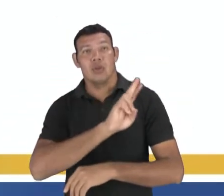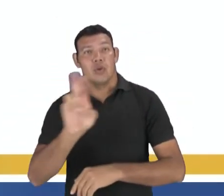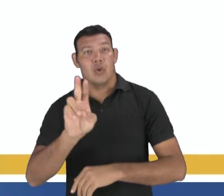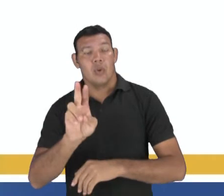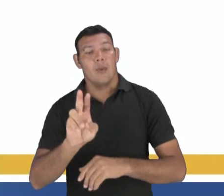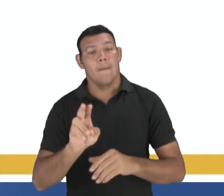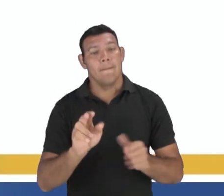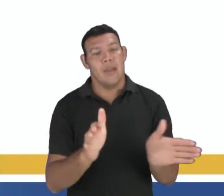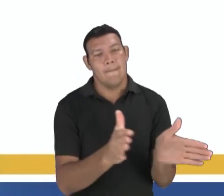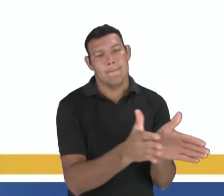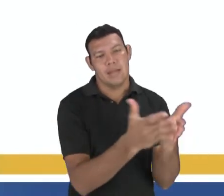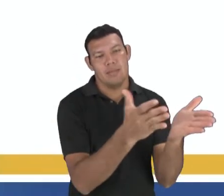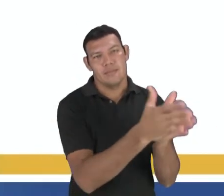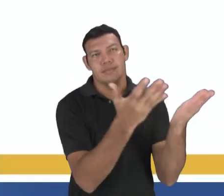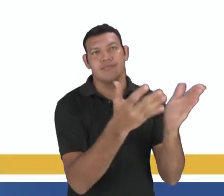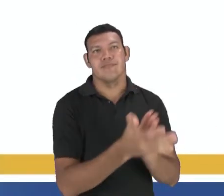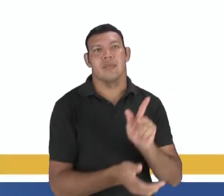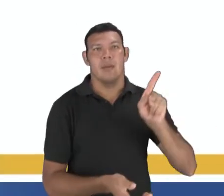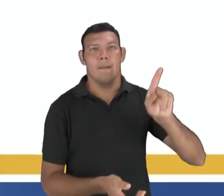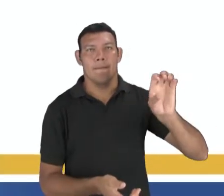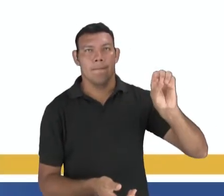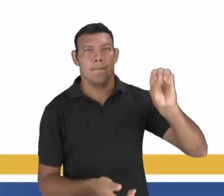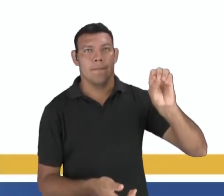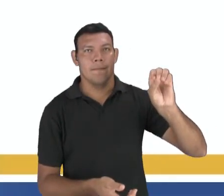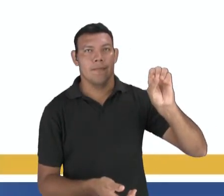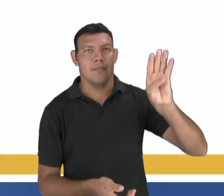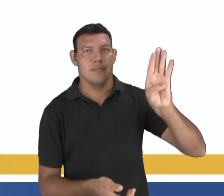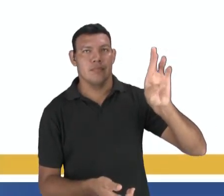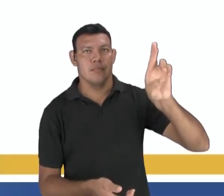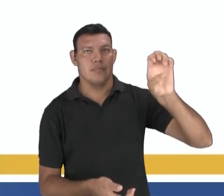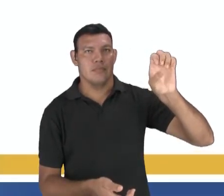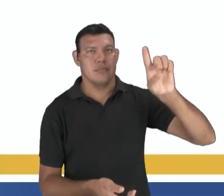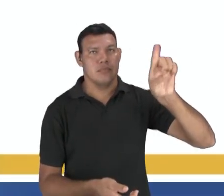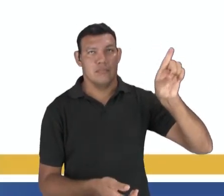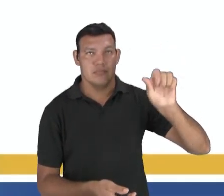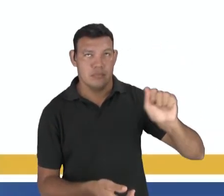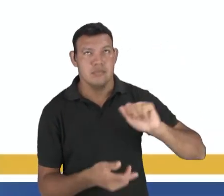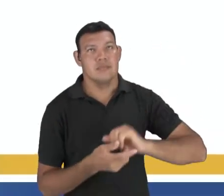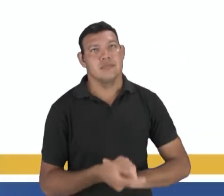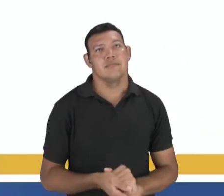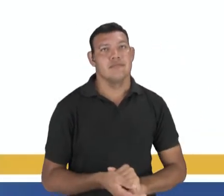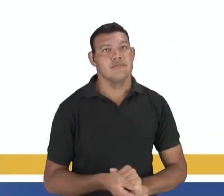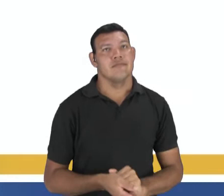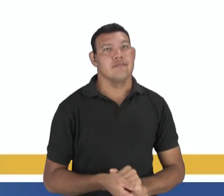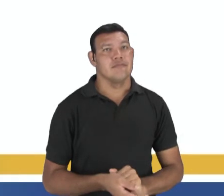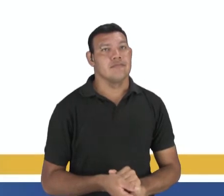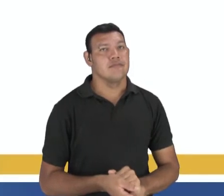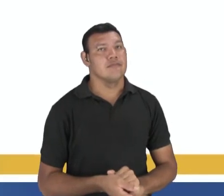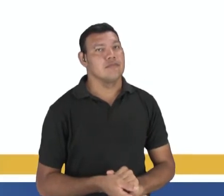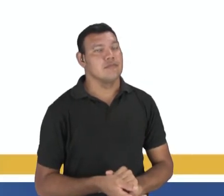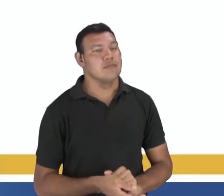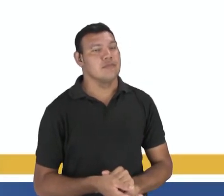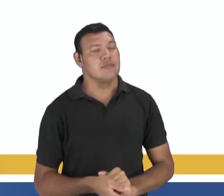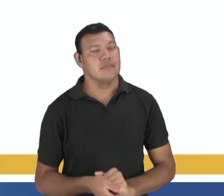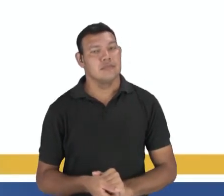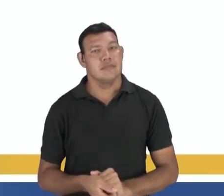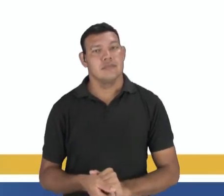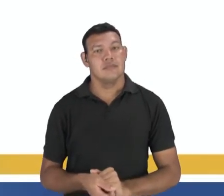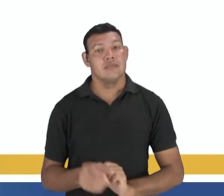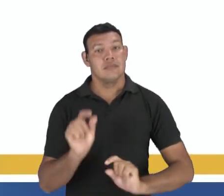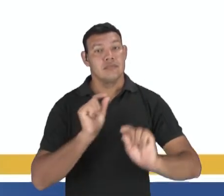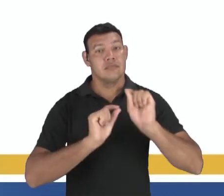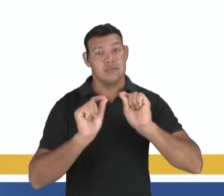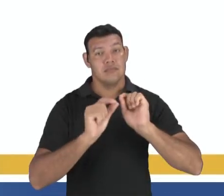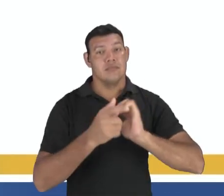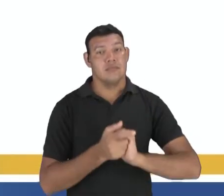pobreza. E ao final ele diz, afinal das contas, um dia tudo isso será seu. O que está por trás